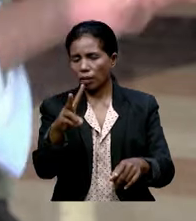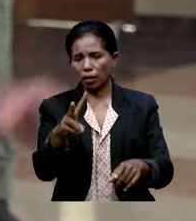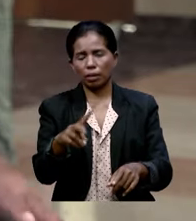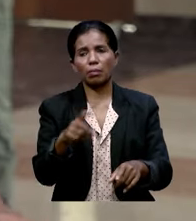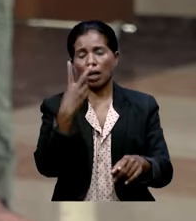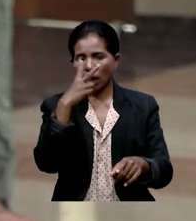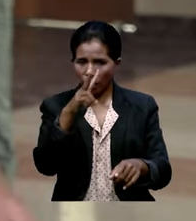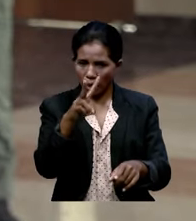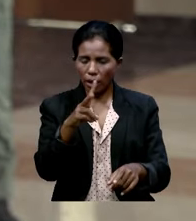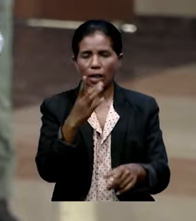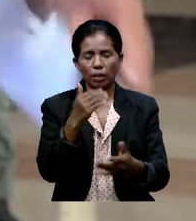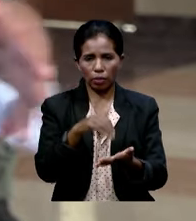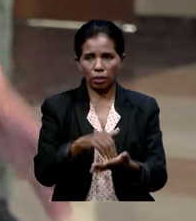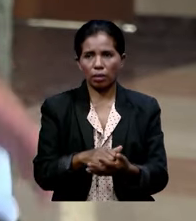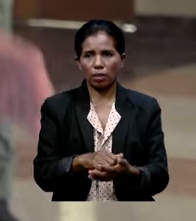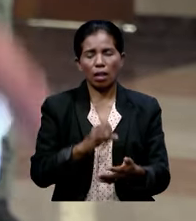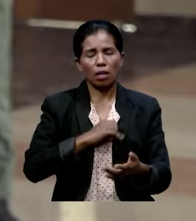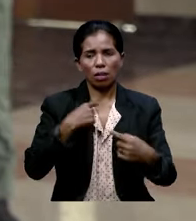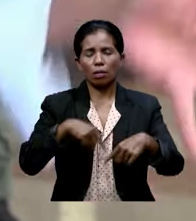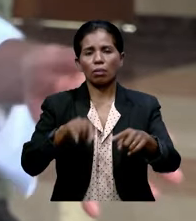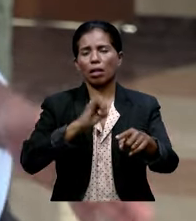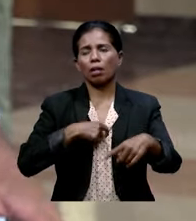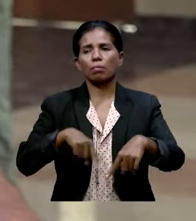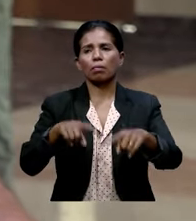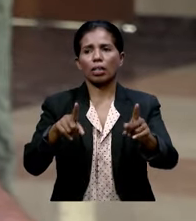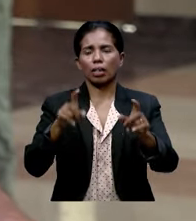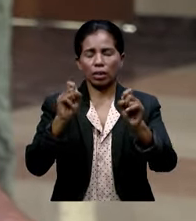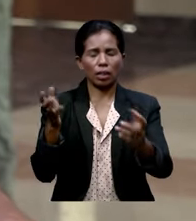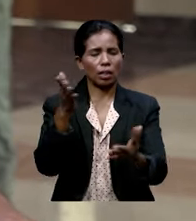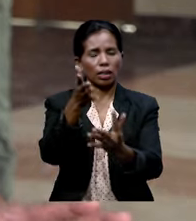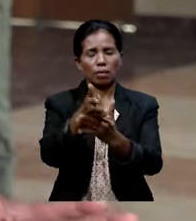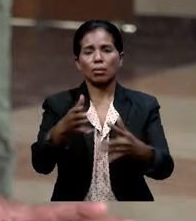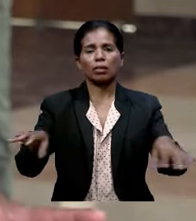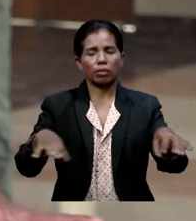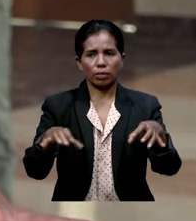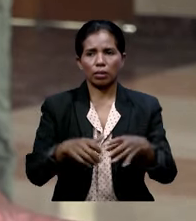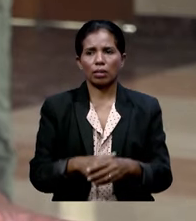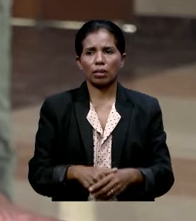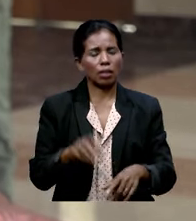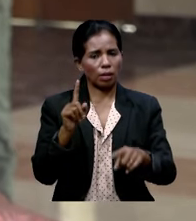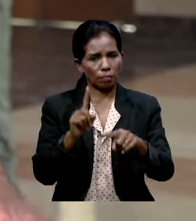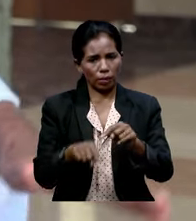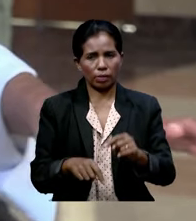e me arretou. Quando eu tenho que ter o ba, ba, eu tenho que ter que ter uma queda, a bela.